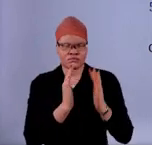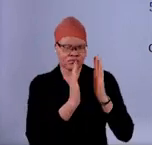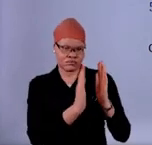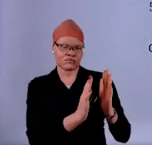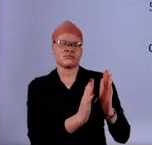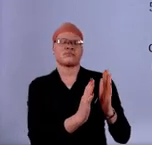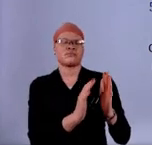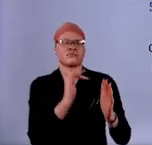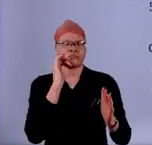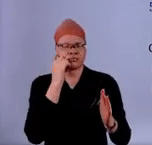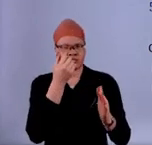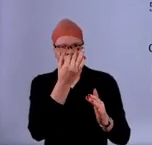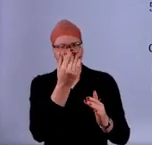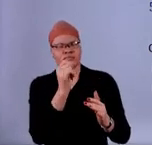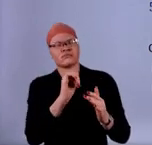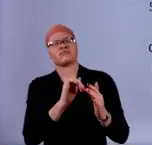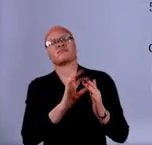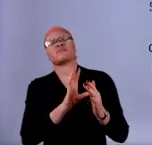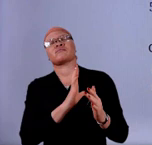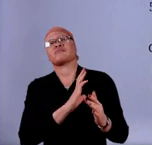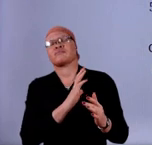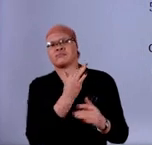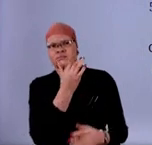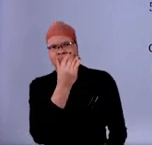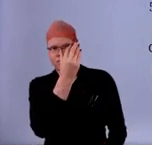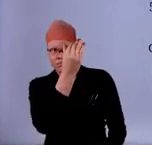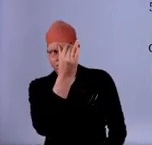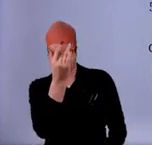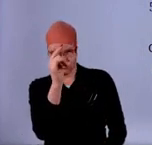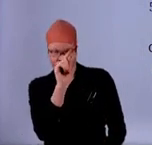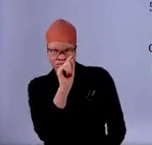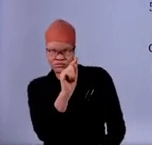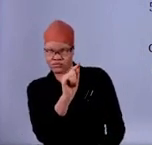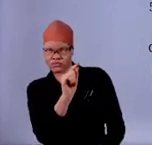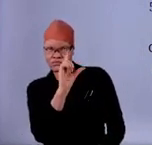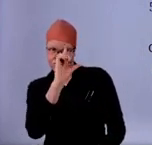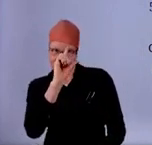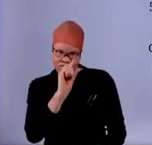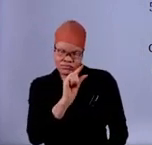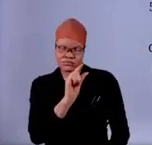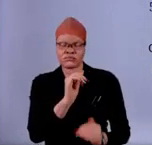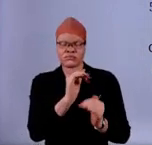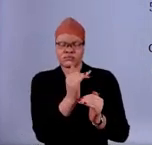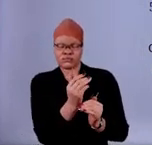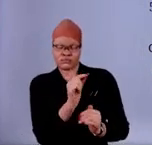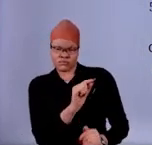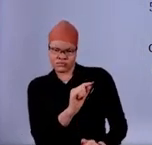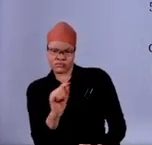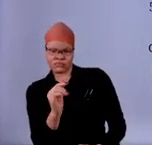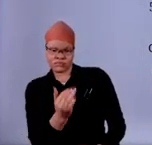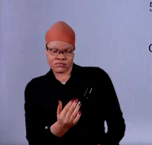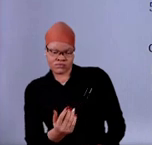própria é uma fração e própria quando o numerador dessa fração é menor que o